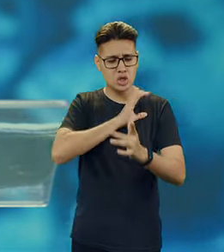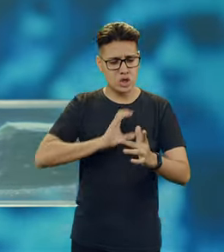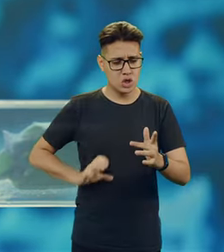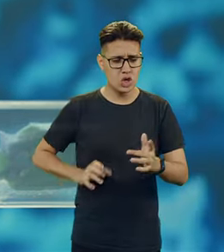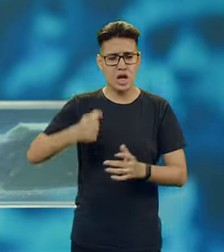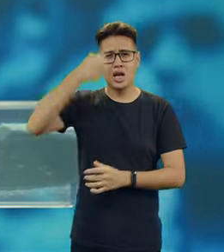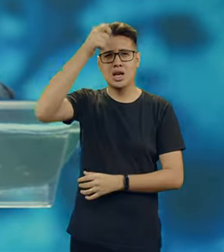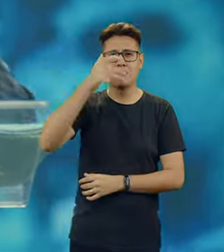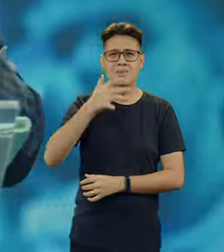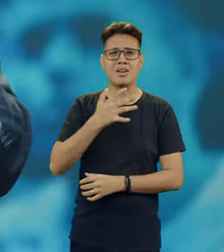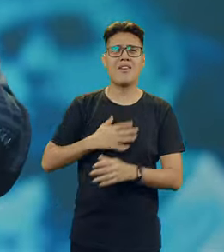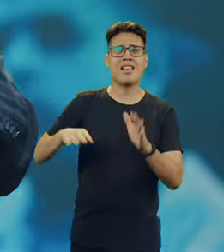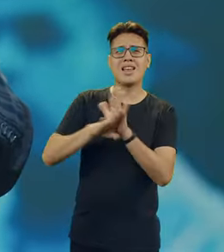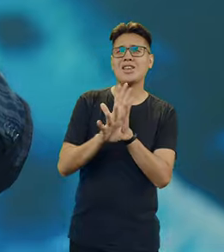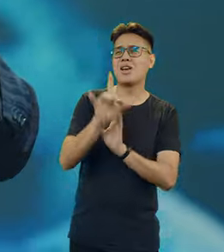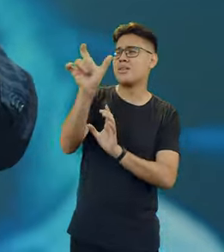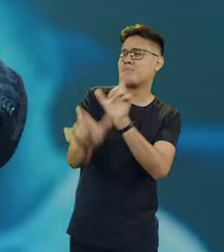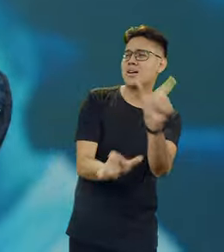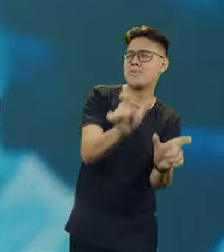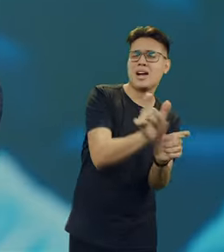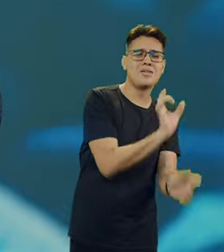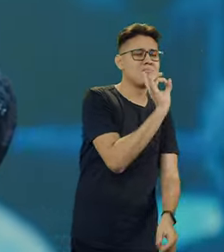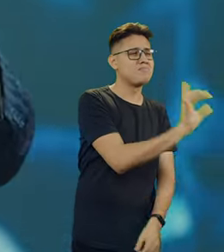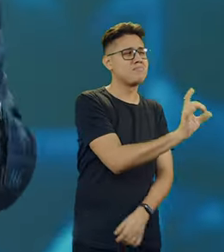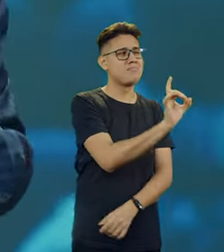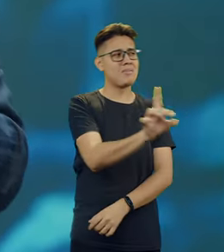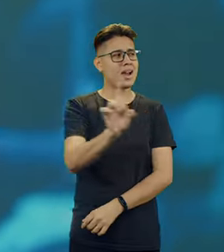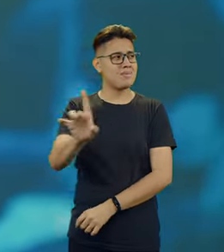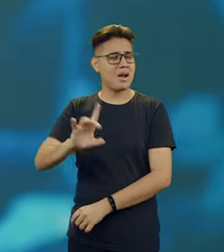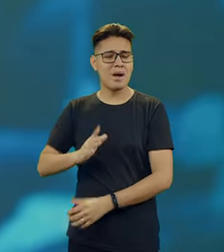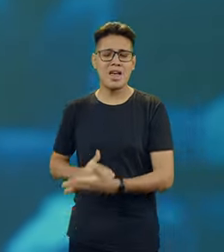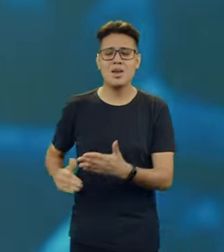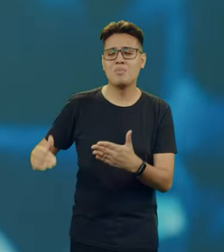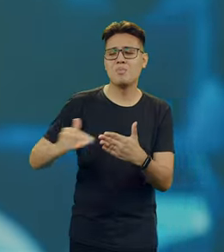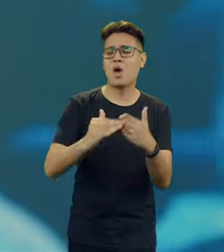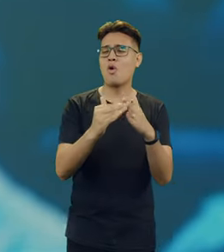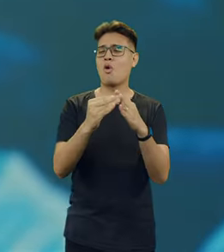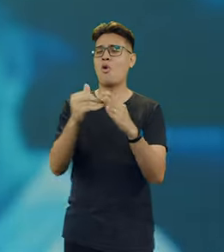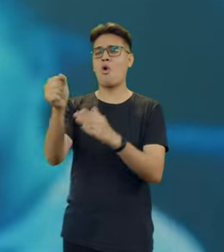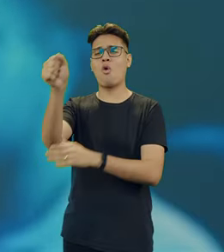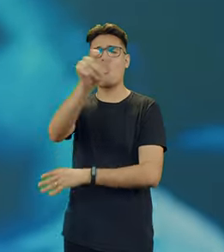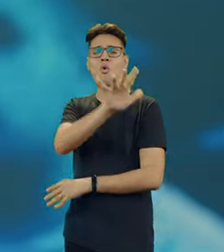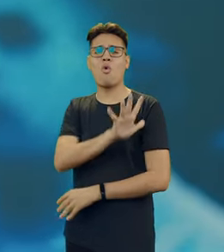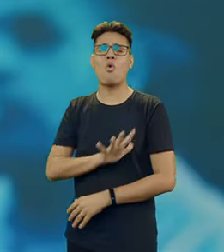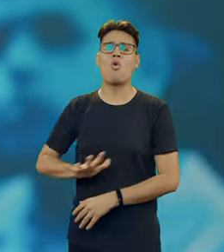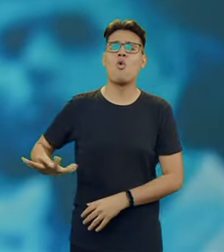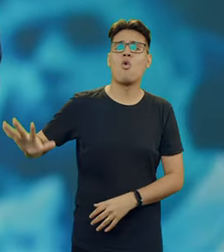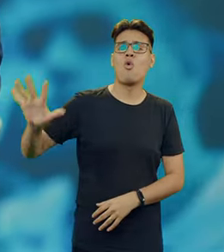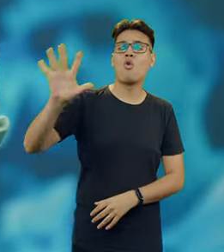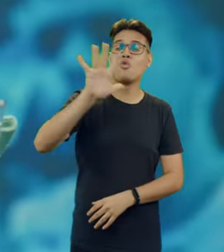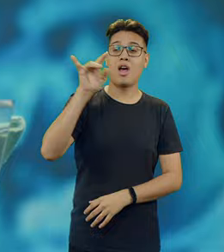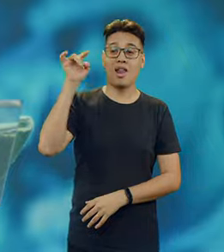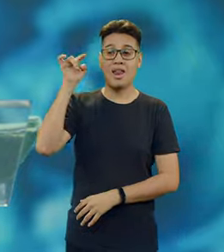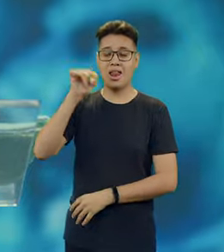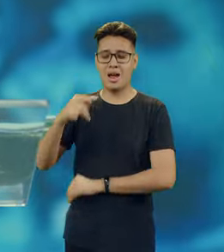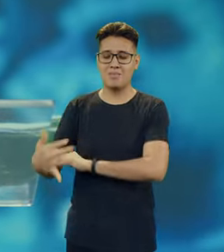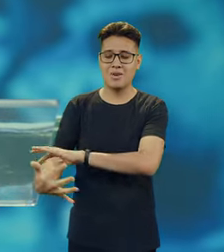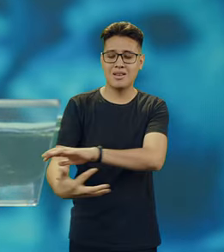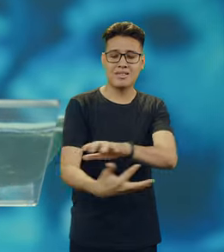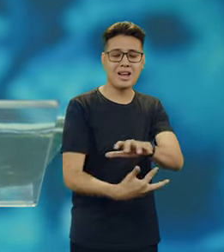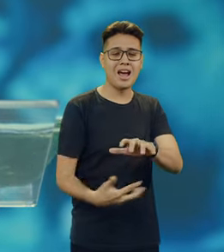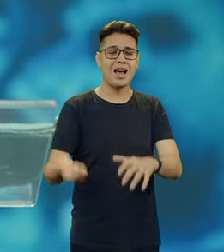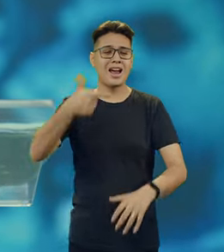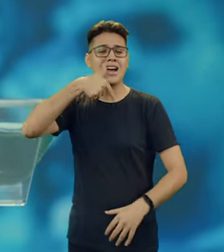Deus alcança pessoas de todos os povos, línguas e tribos. E